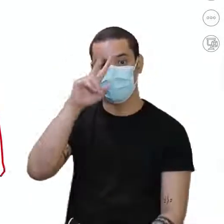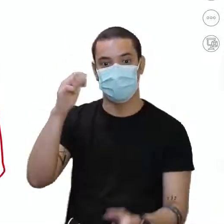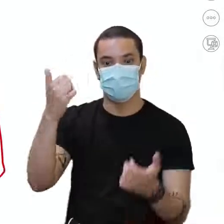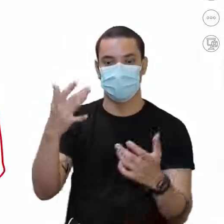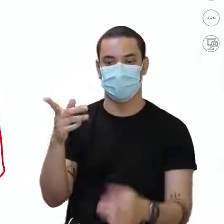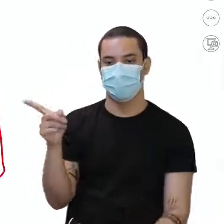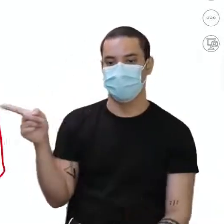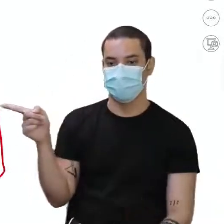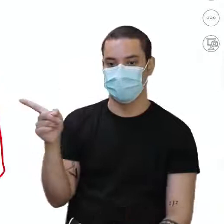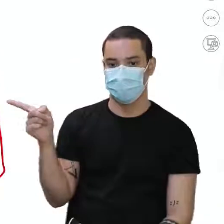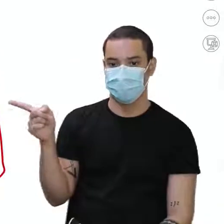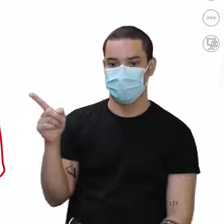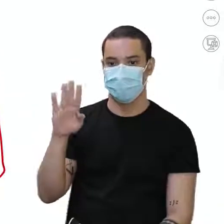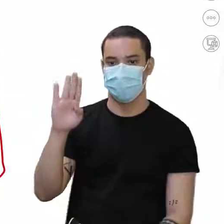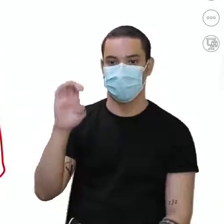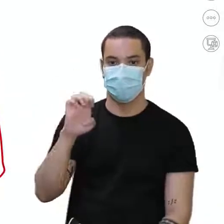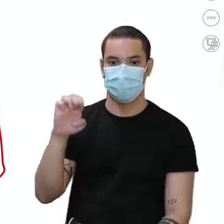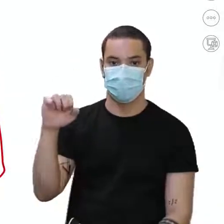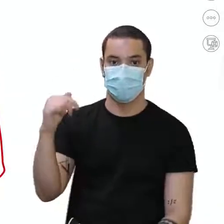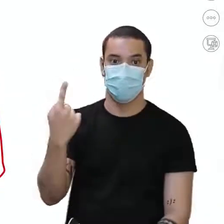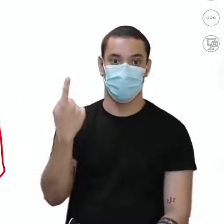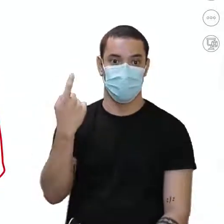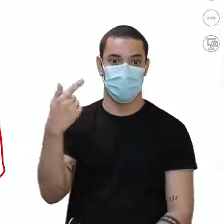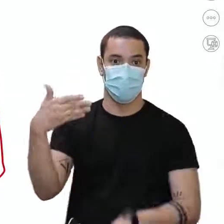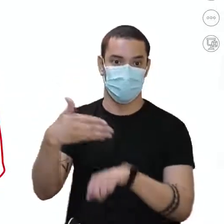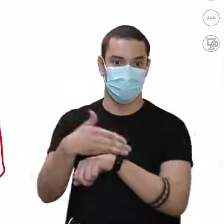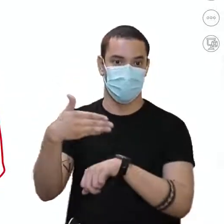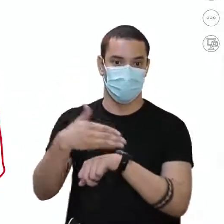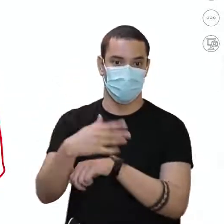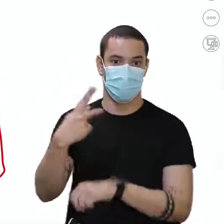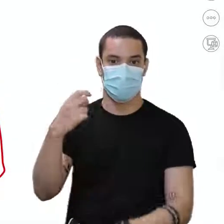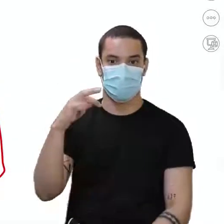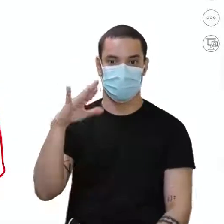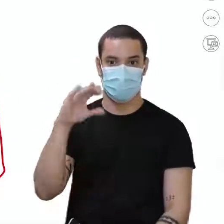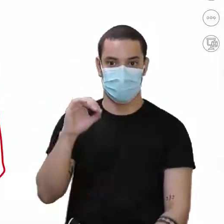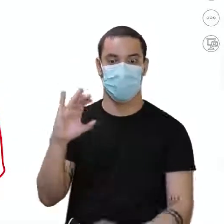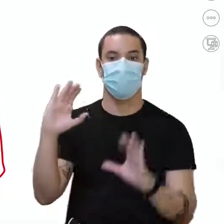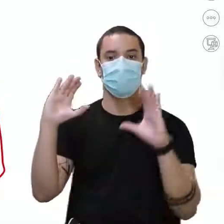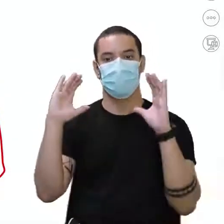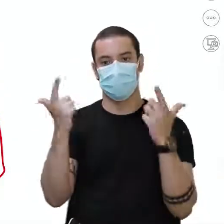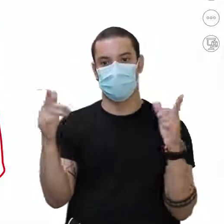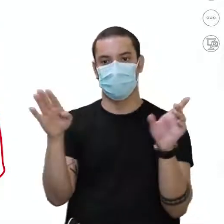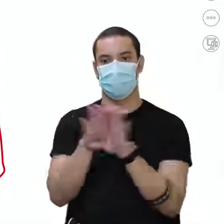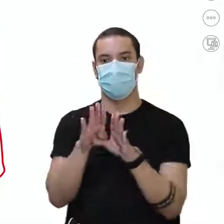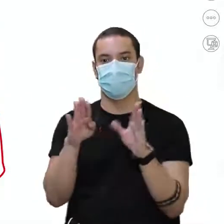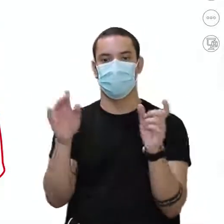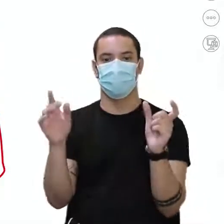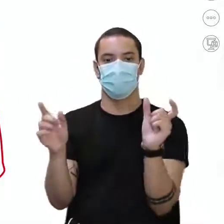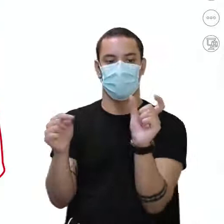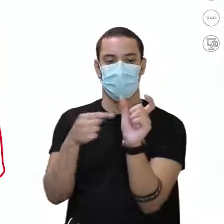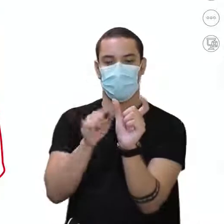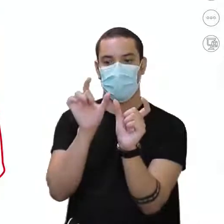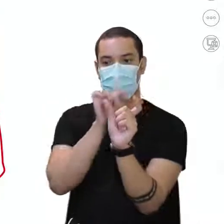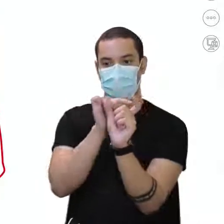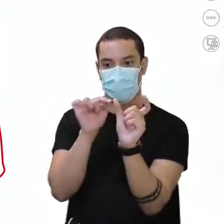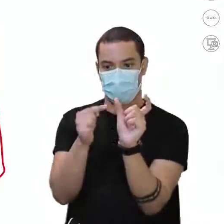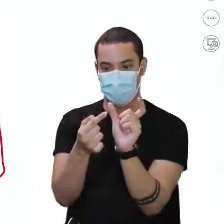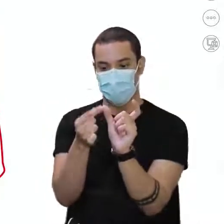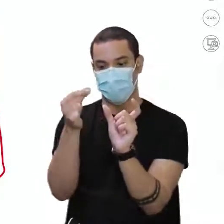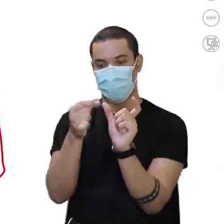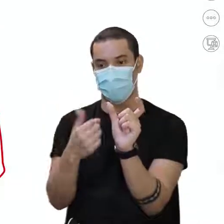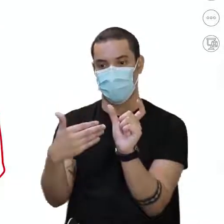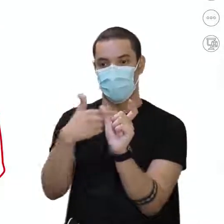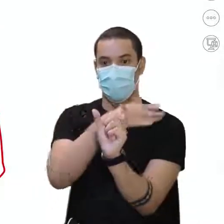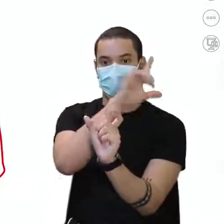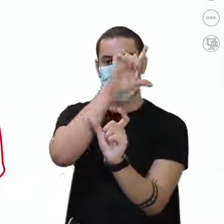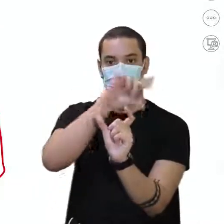vocês, que é o único que vai estar no particípio. Claro, esse amiguinho aqui que vai vir no final dos meus verbos, o ing,